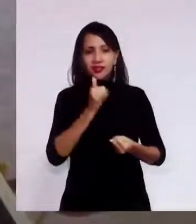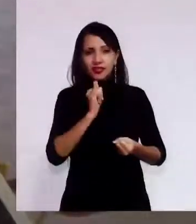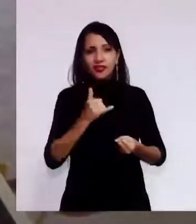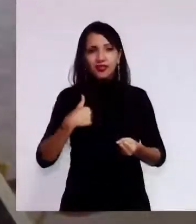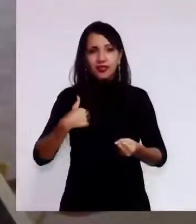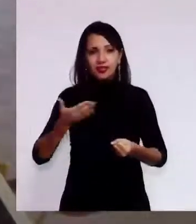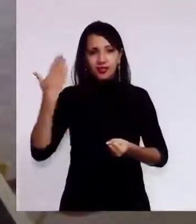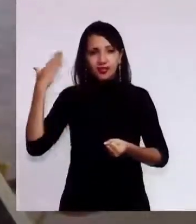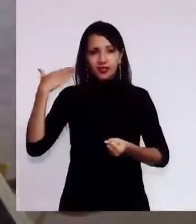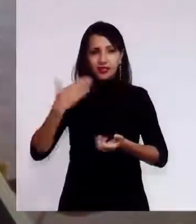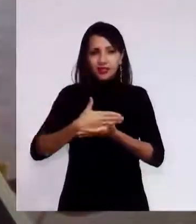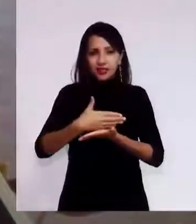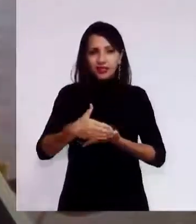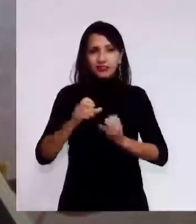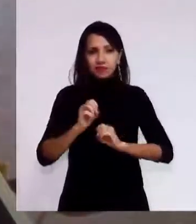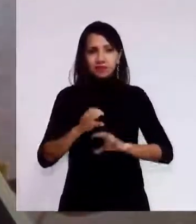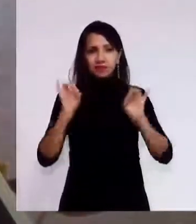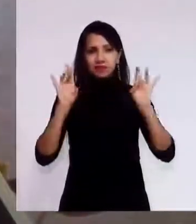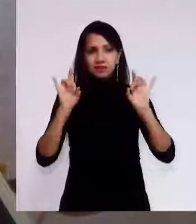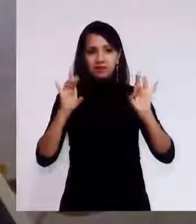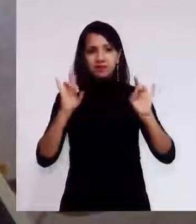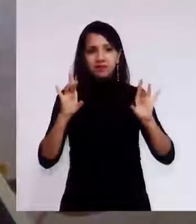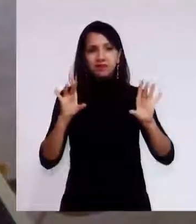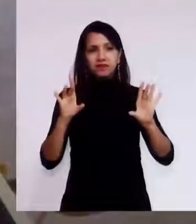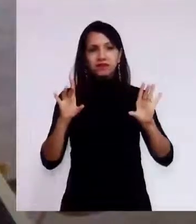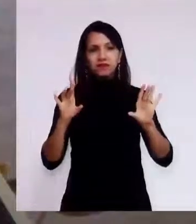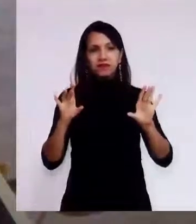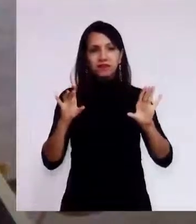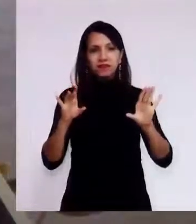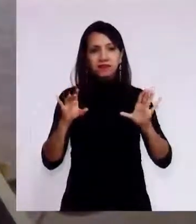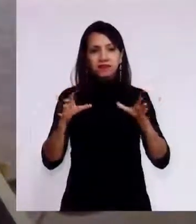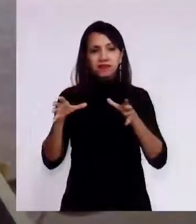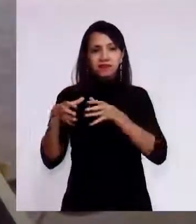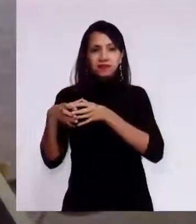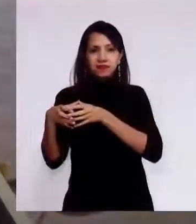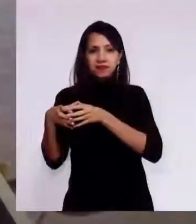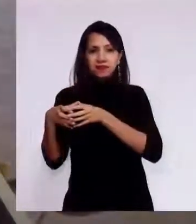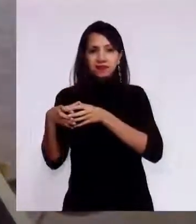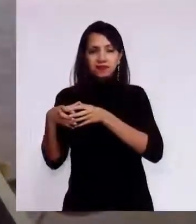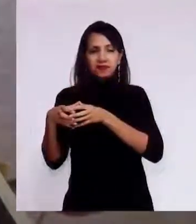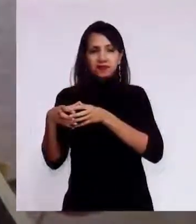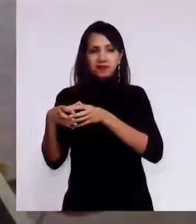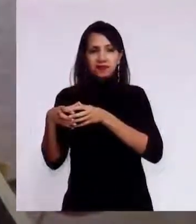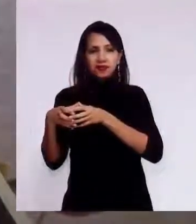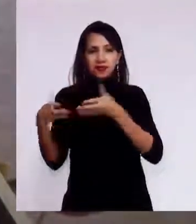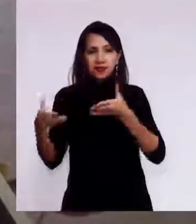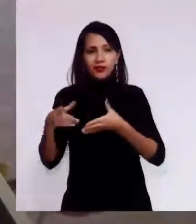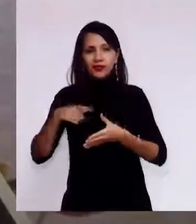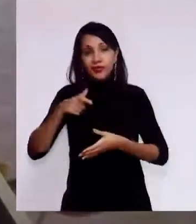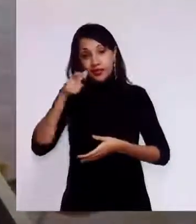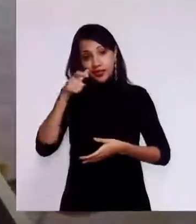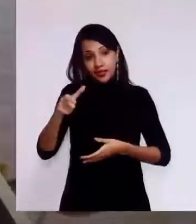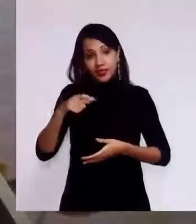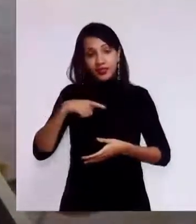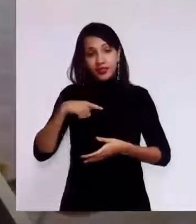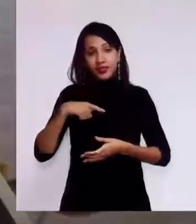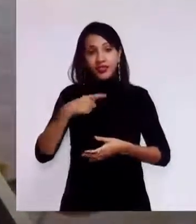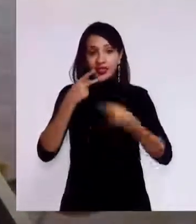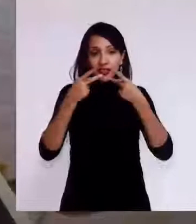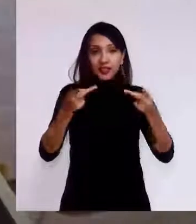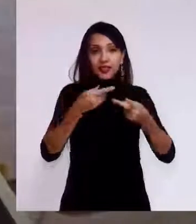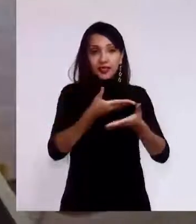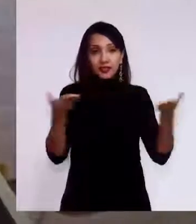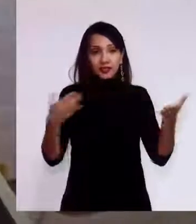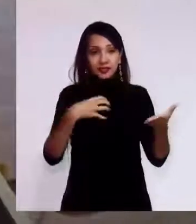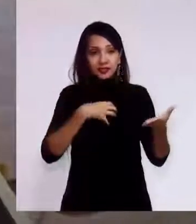começou como educadora especial, ainda na segregação. Então ela tem total interesse, total critério para dizer que